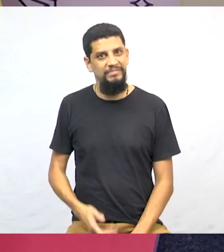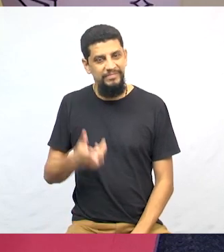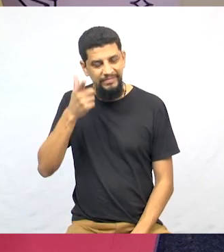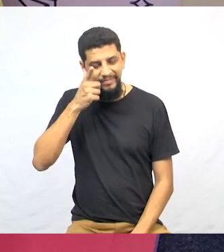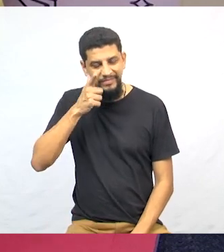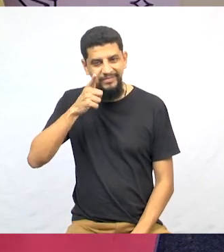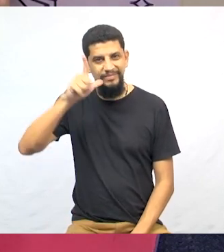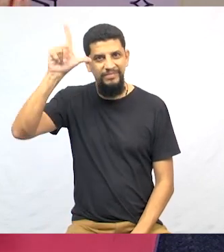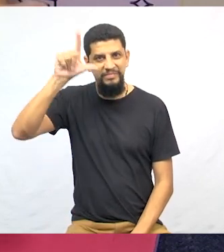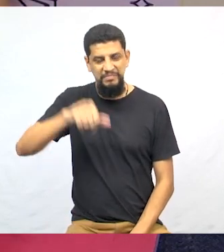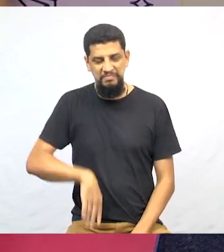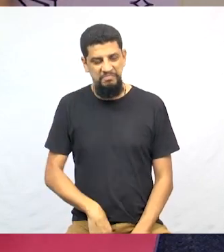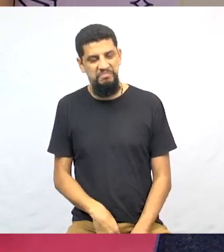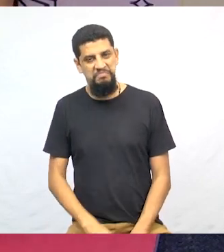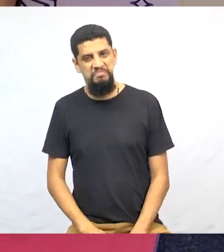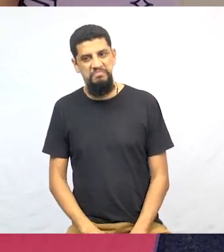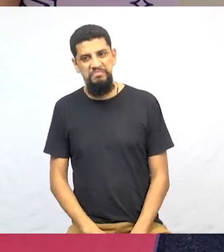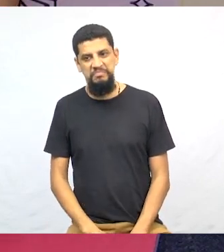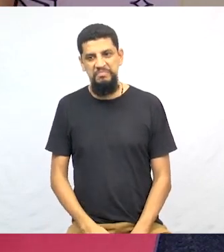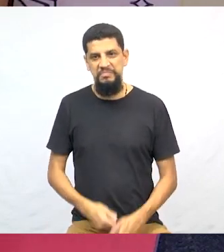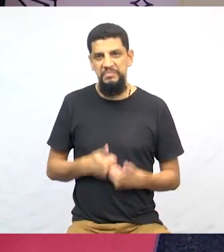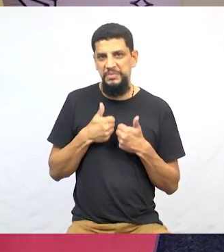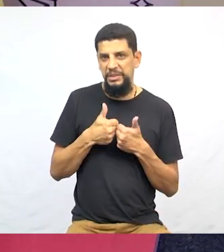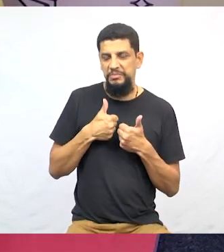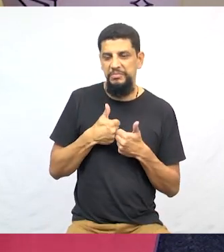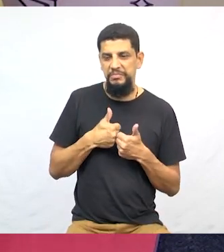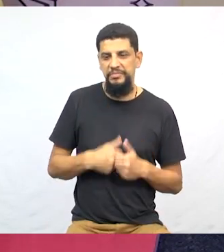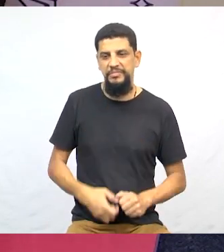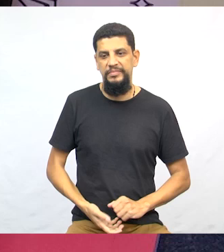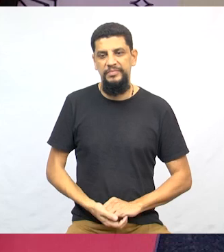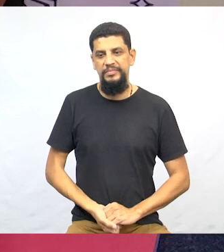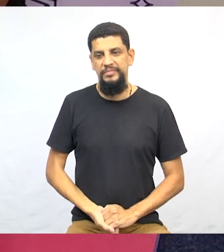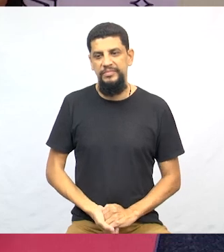Opa! Ah, na primeira! Ai, não vale!